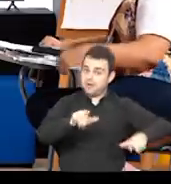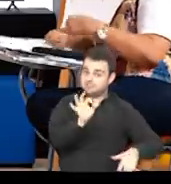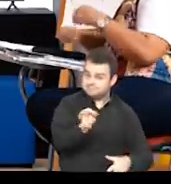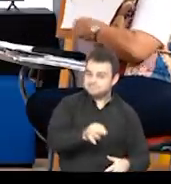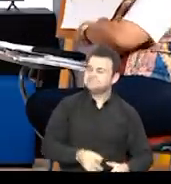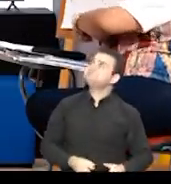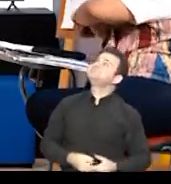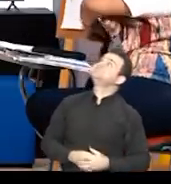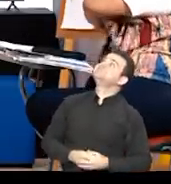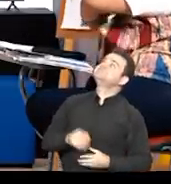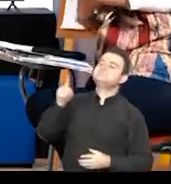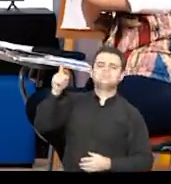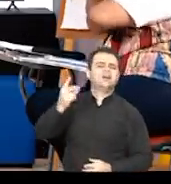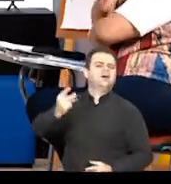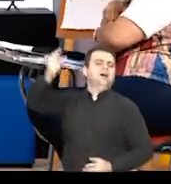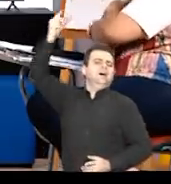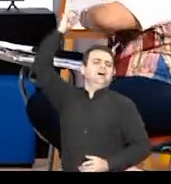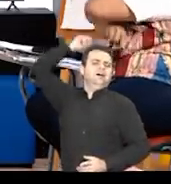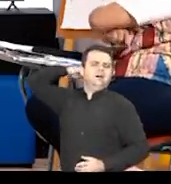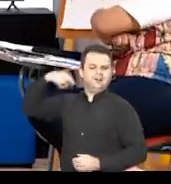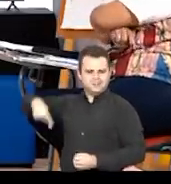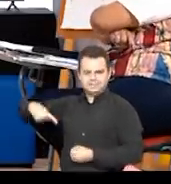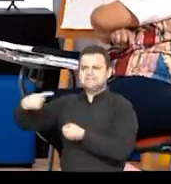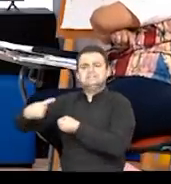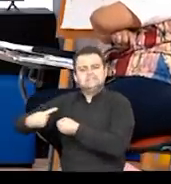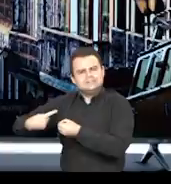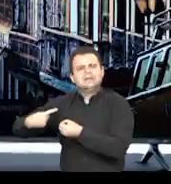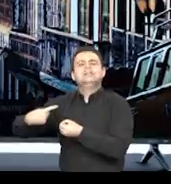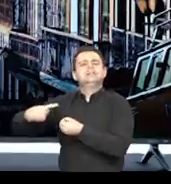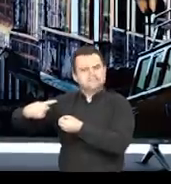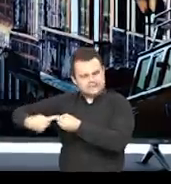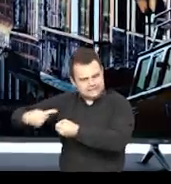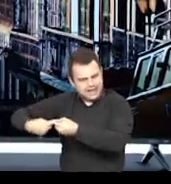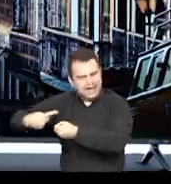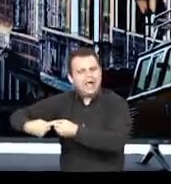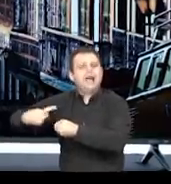urbana bastante antiga, como podemos perceber pelo tipo de construção.